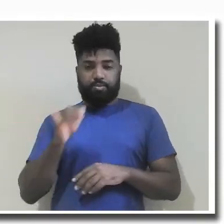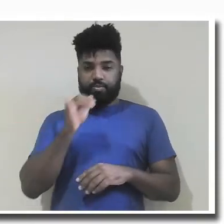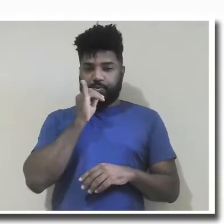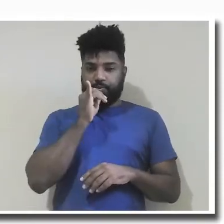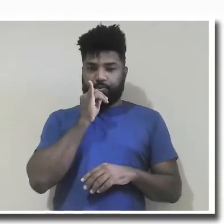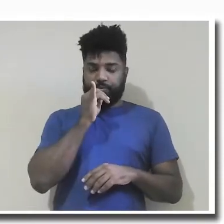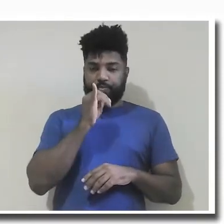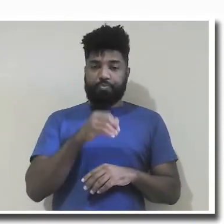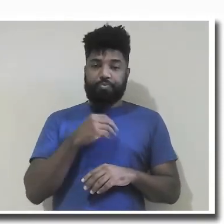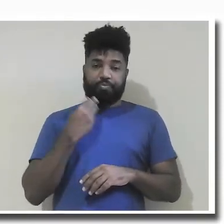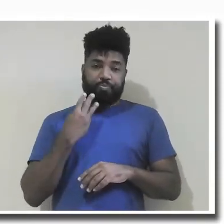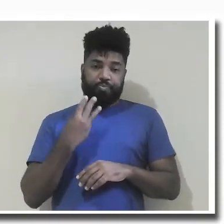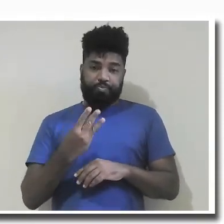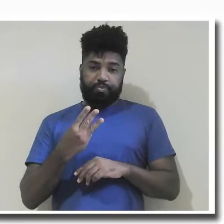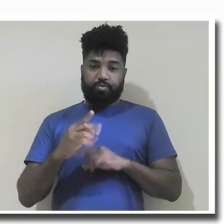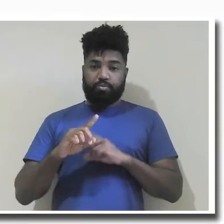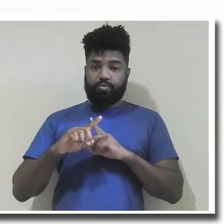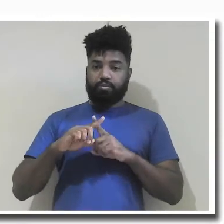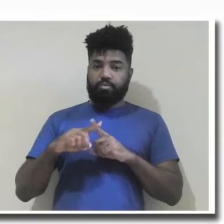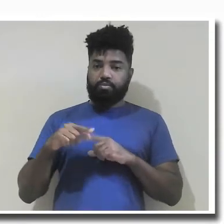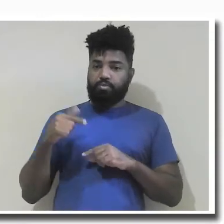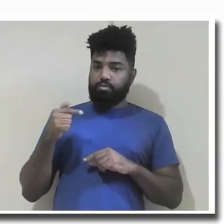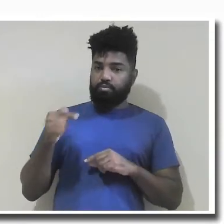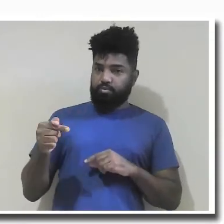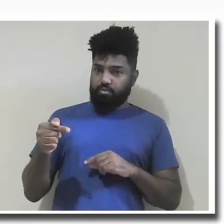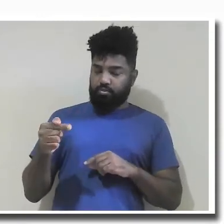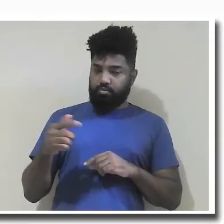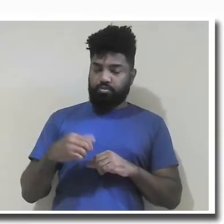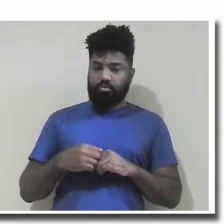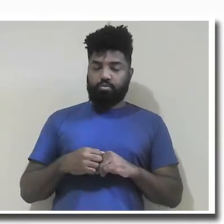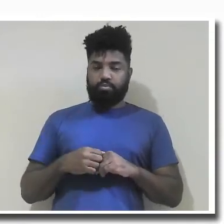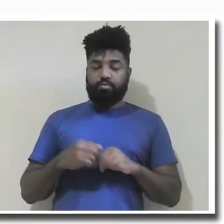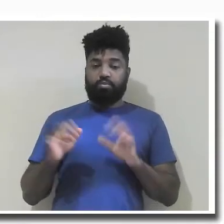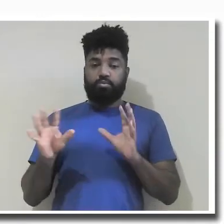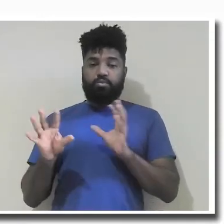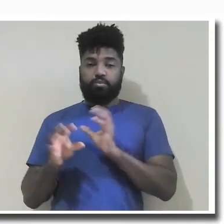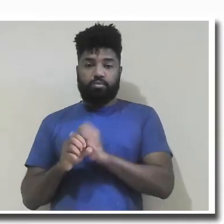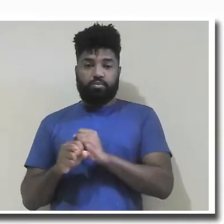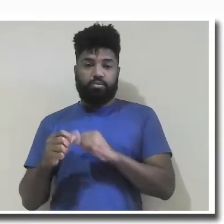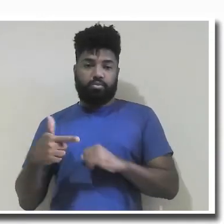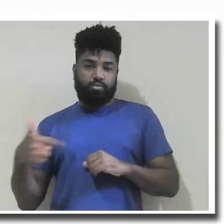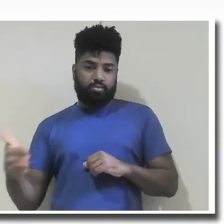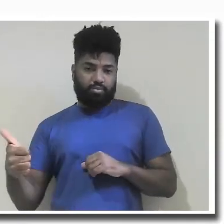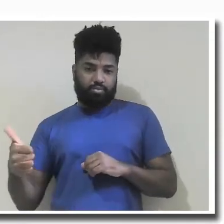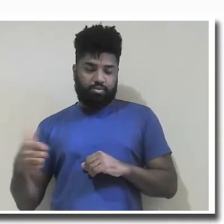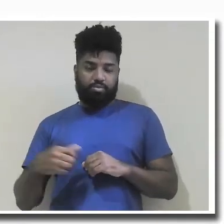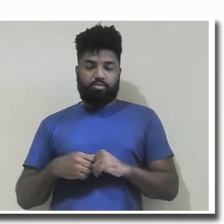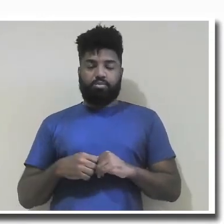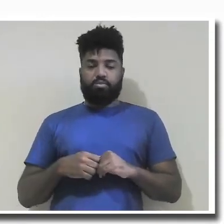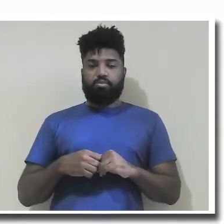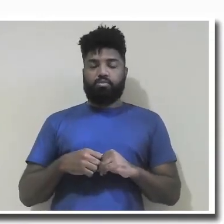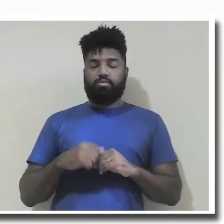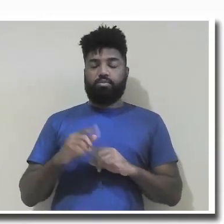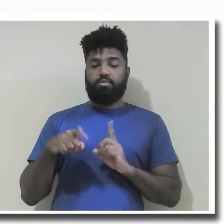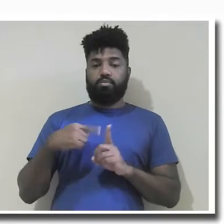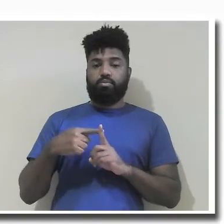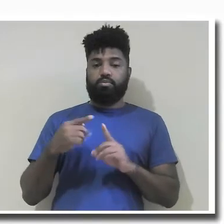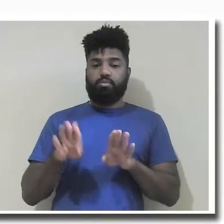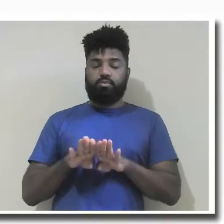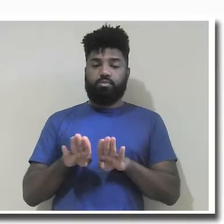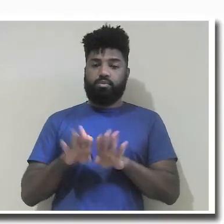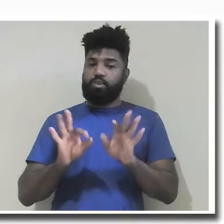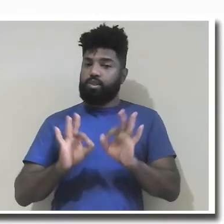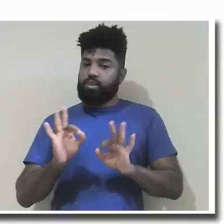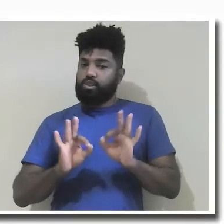3 vezes 7 é igual a 21, que também pode ser